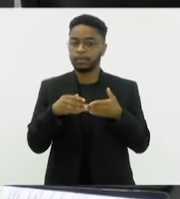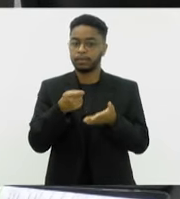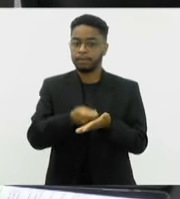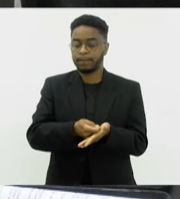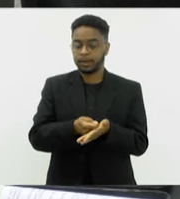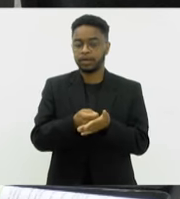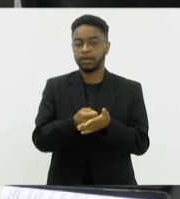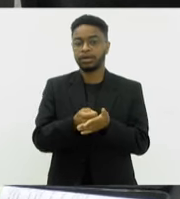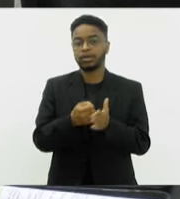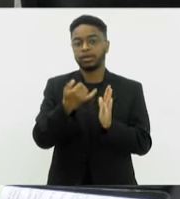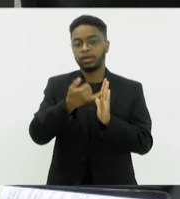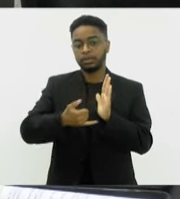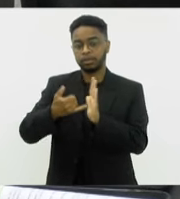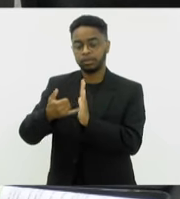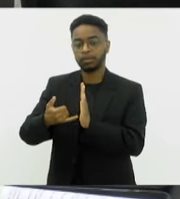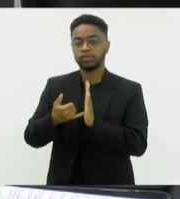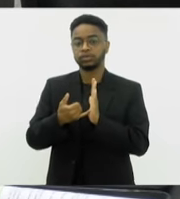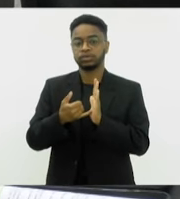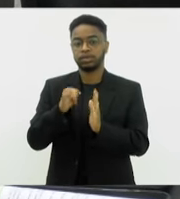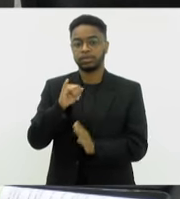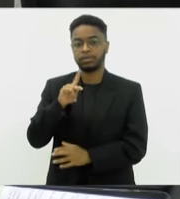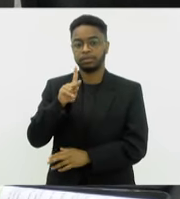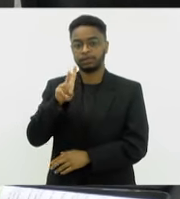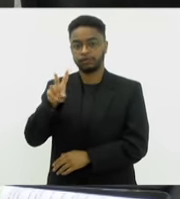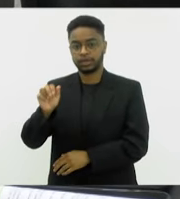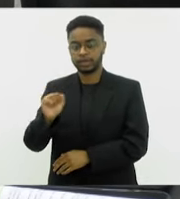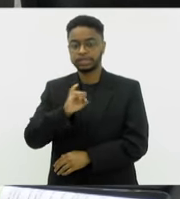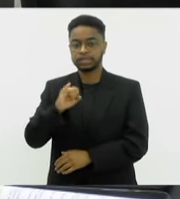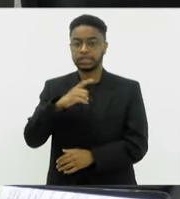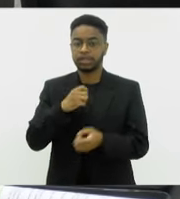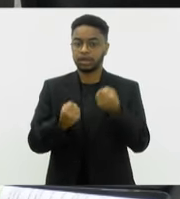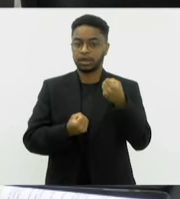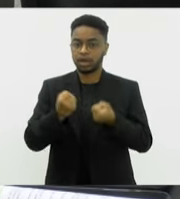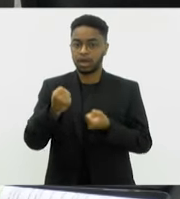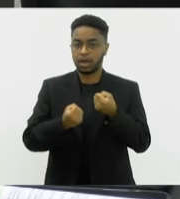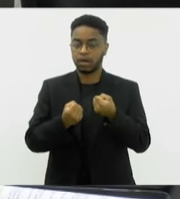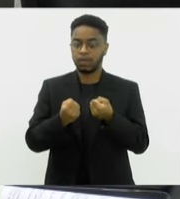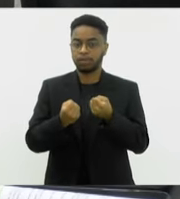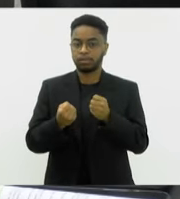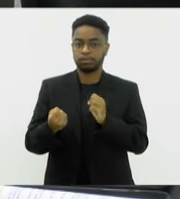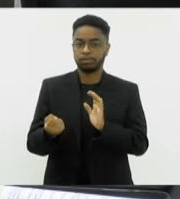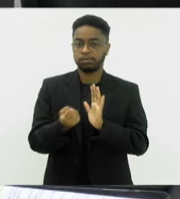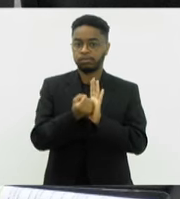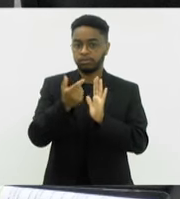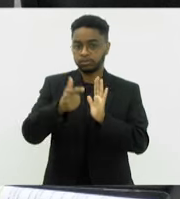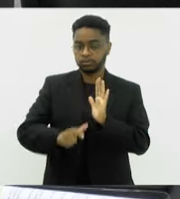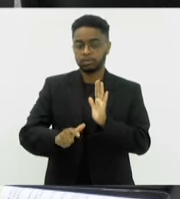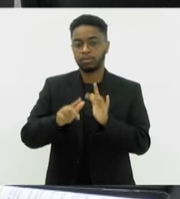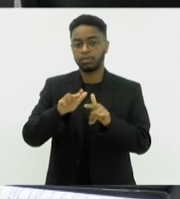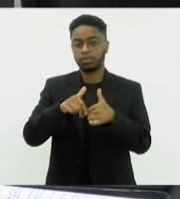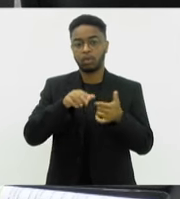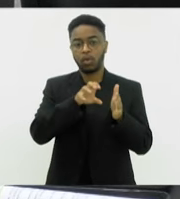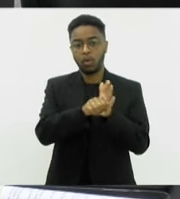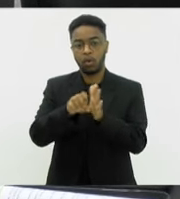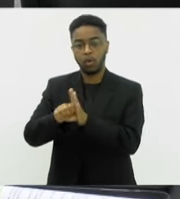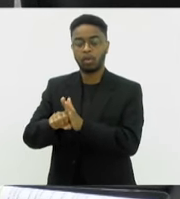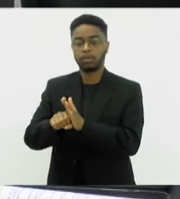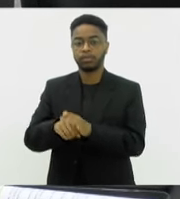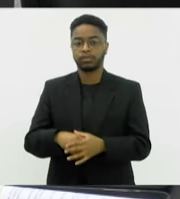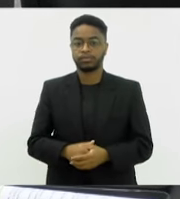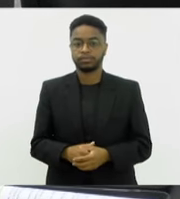veículos automotores terrestres IPVA aos proprietários de carros remarcados em decorrência de roubo ou